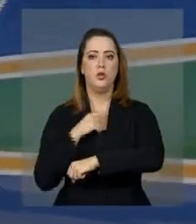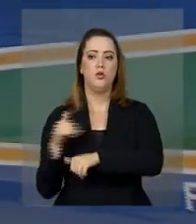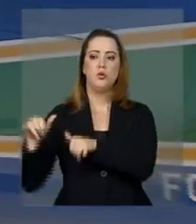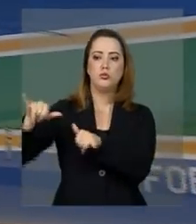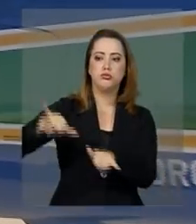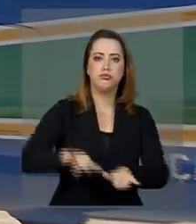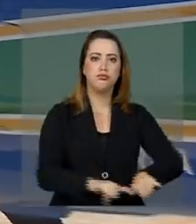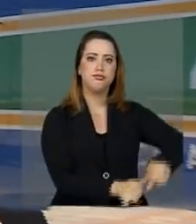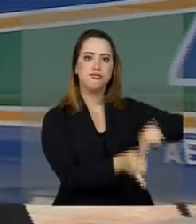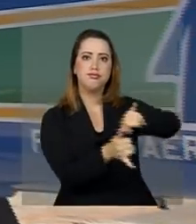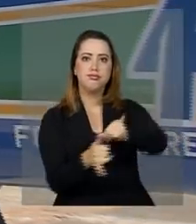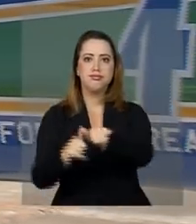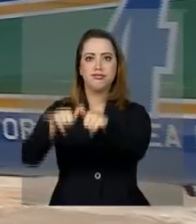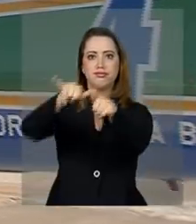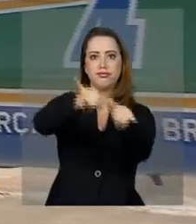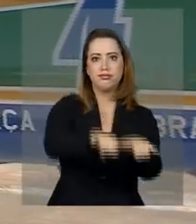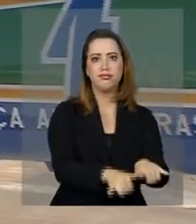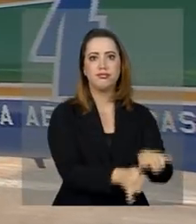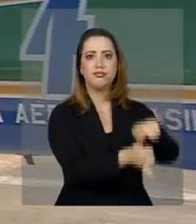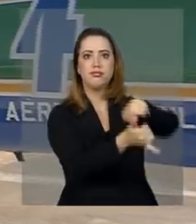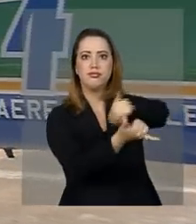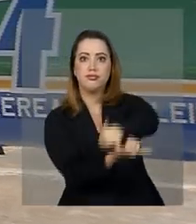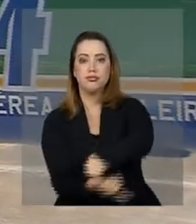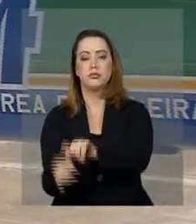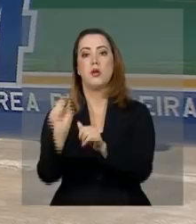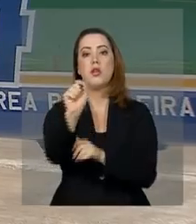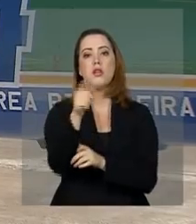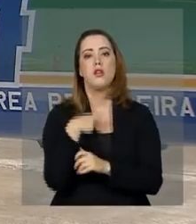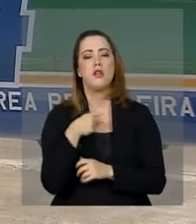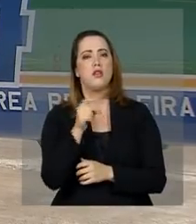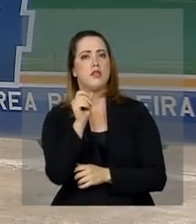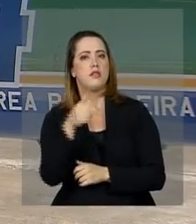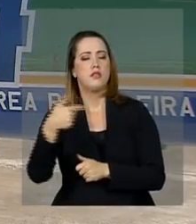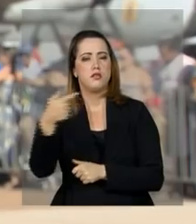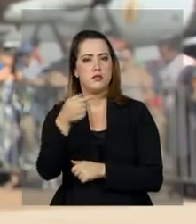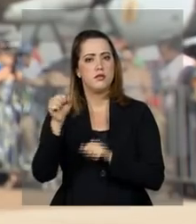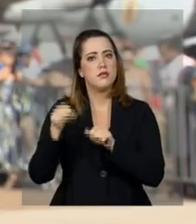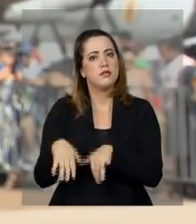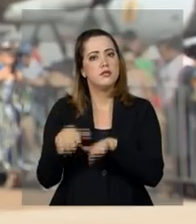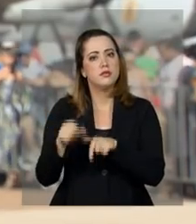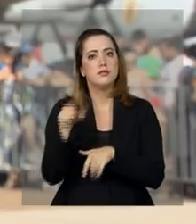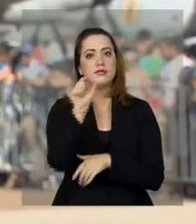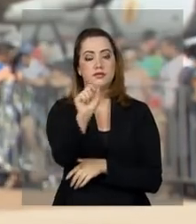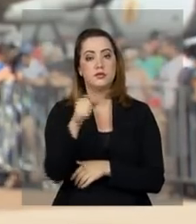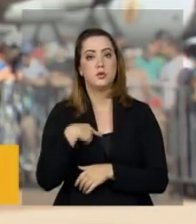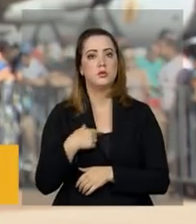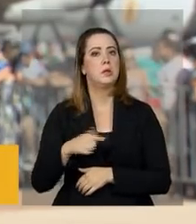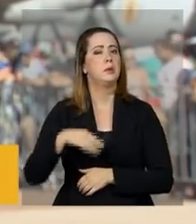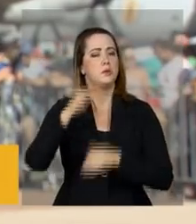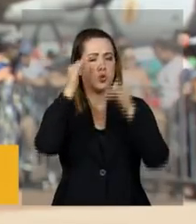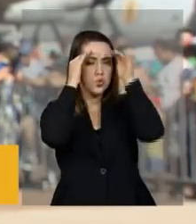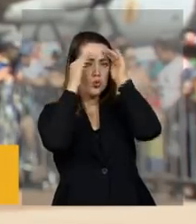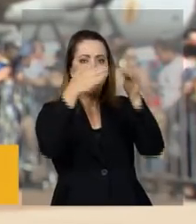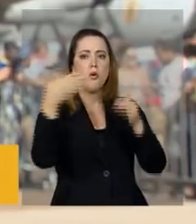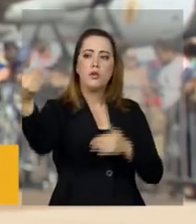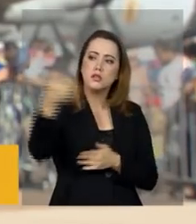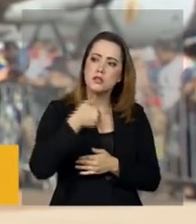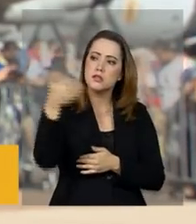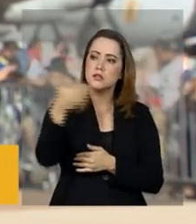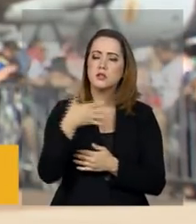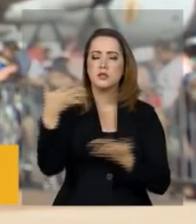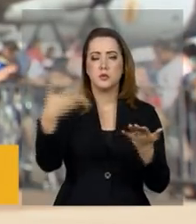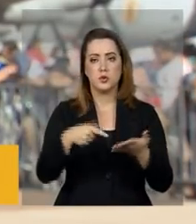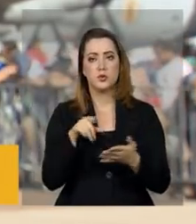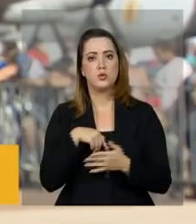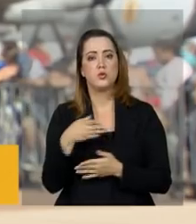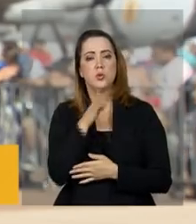aquelas acrobacias que todo mundo conhece, como, por exemplo, as do 7 de setembro. Para a gente é uma honra poder trazer as pessoas aqui para conhecer um